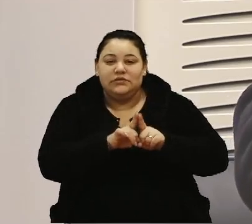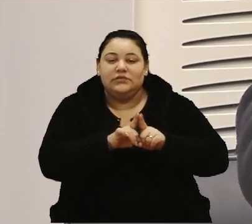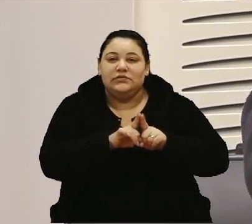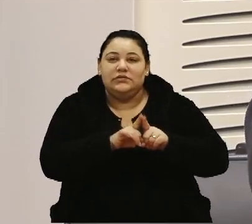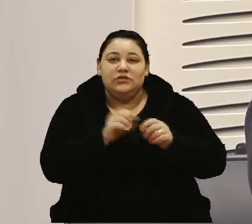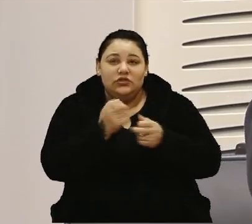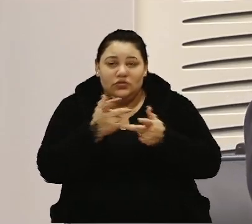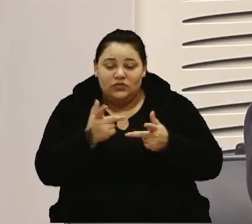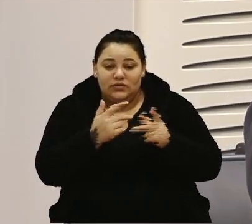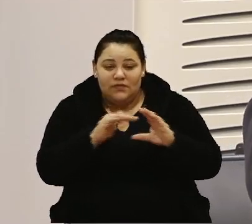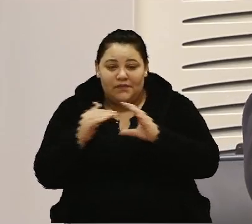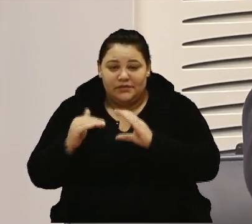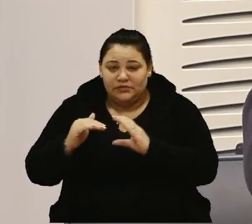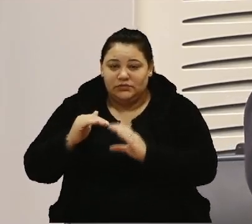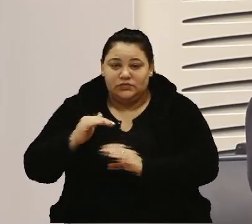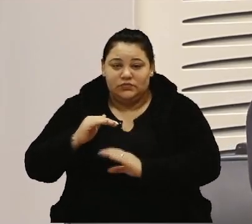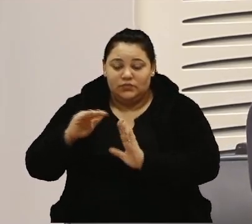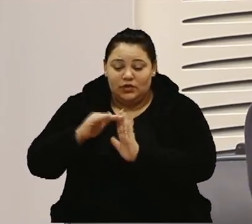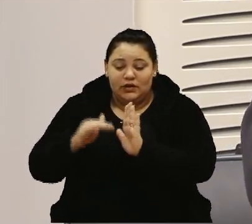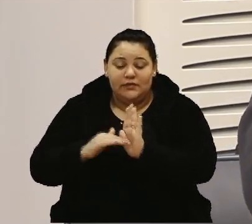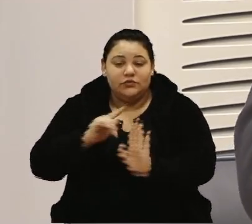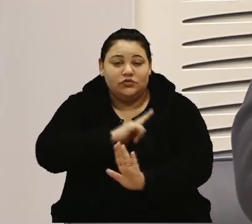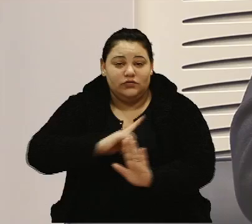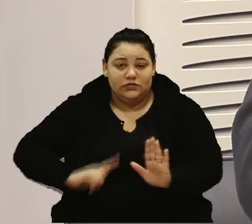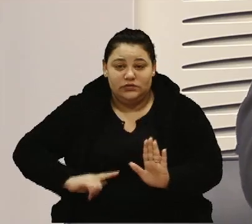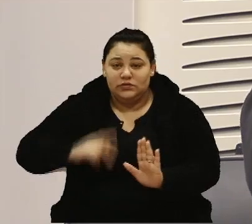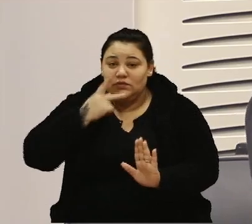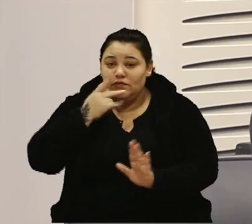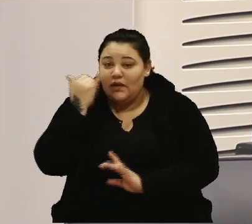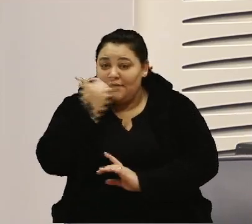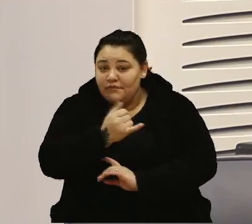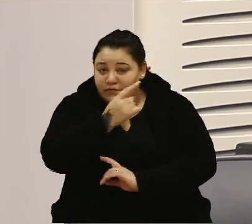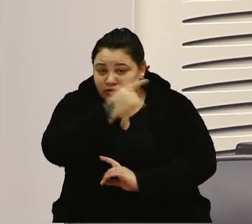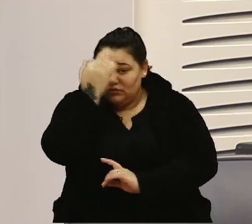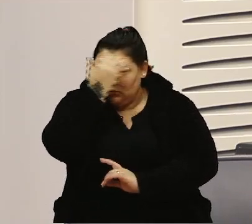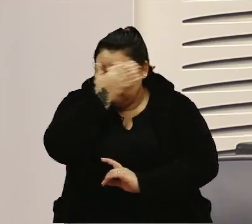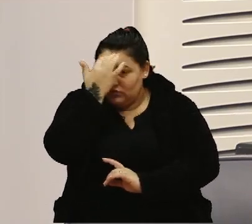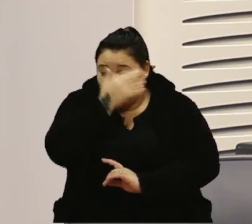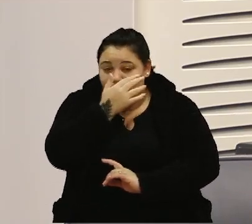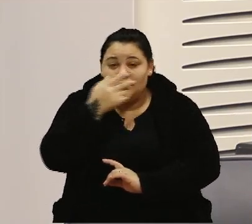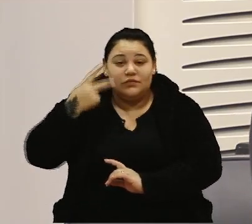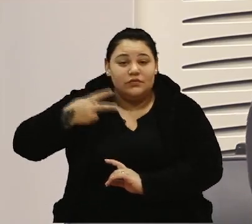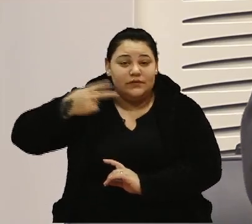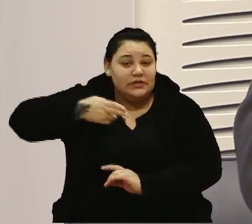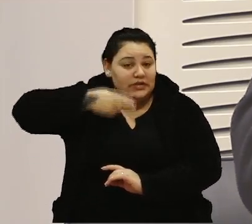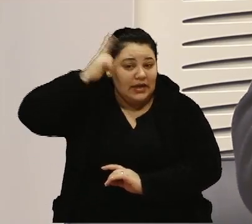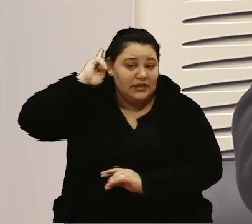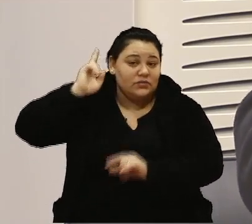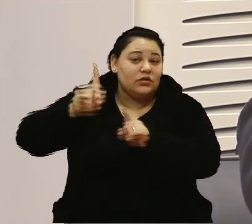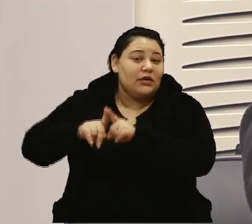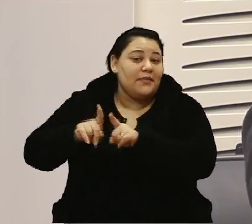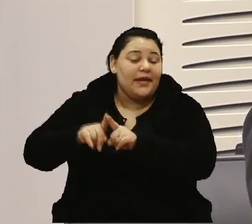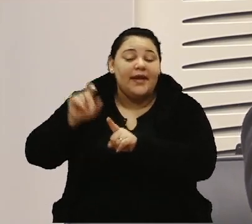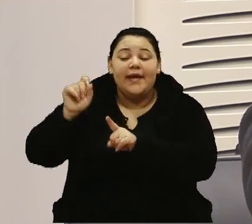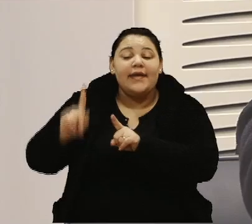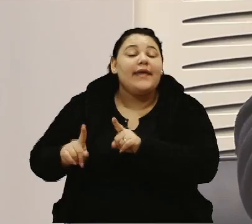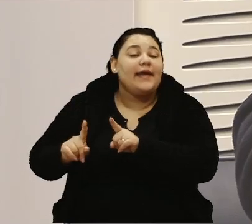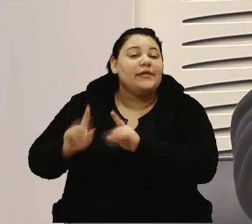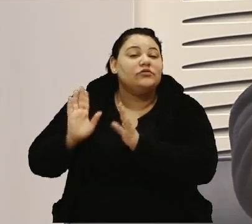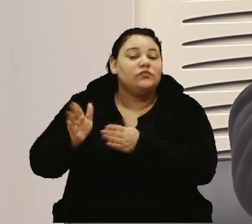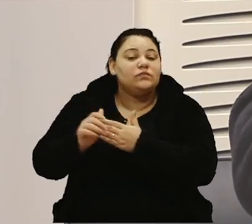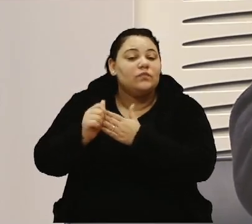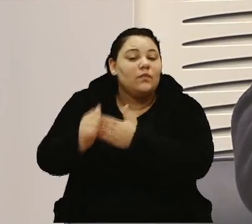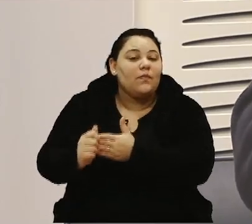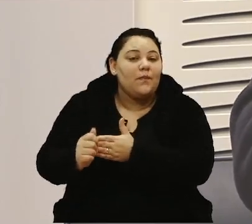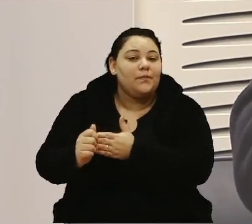encaminhar os seus programas de governo. Então, eu digo para o prefeito Adiló, para o vice Néspolo, para quem está tocando o nosso